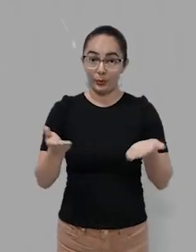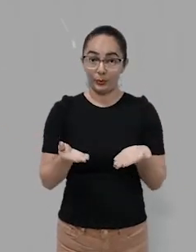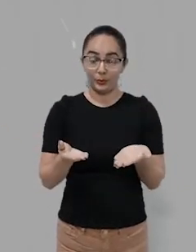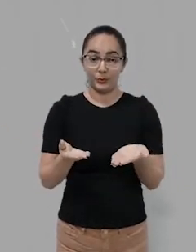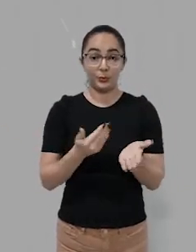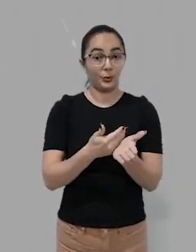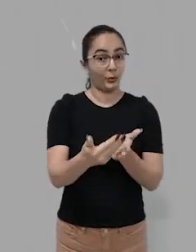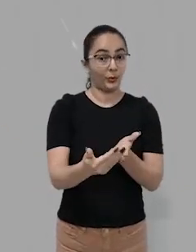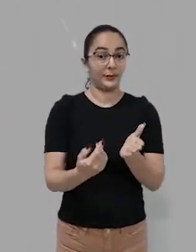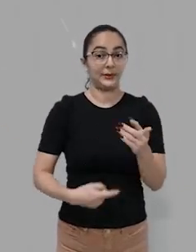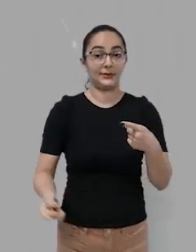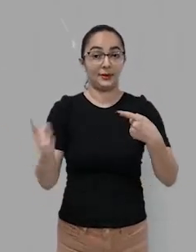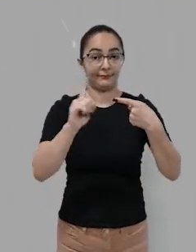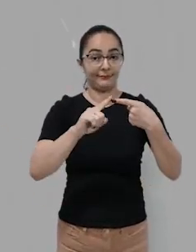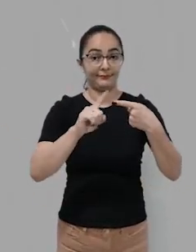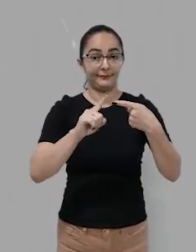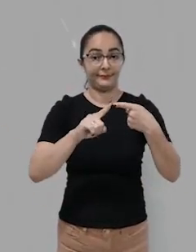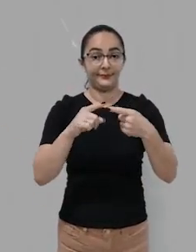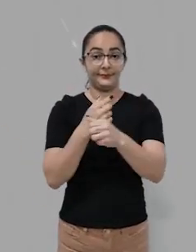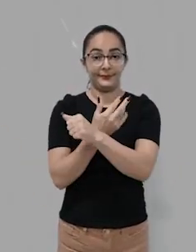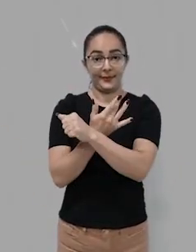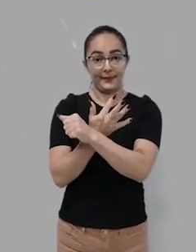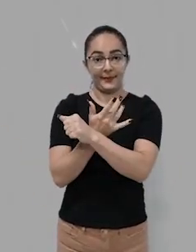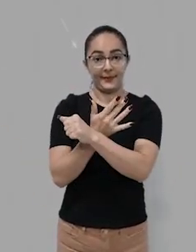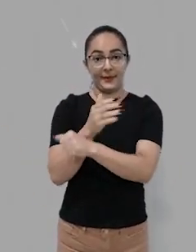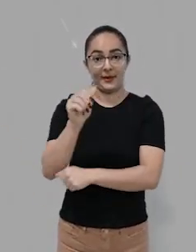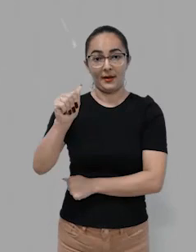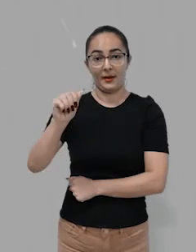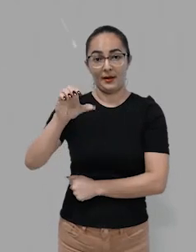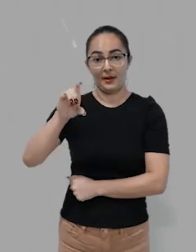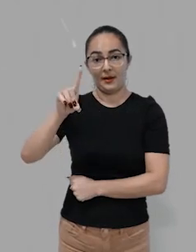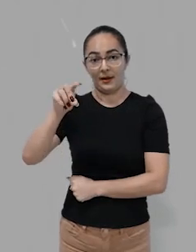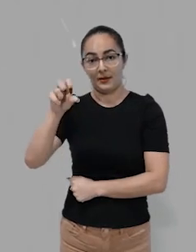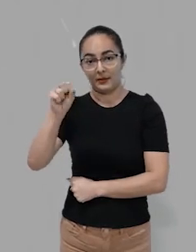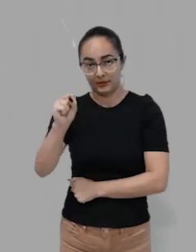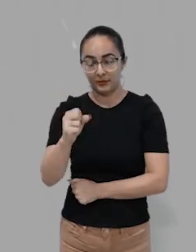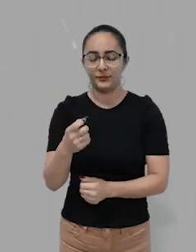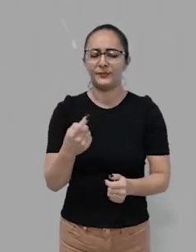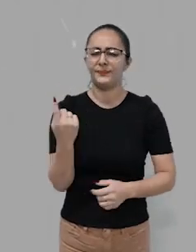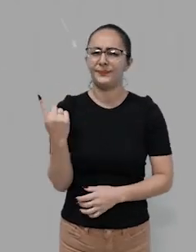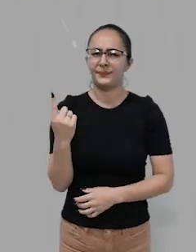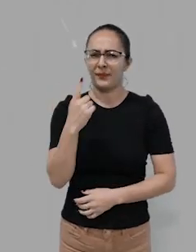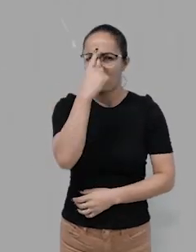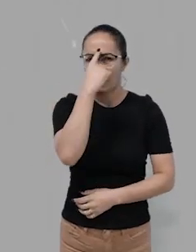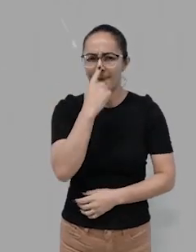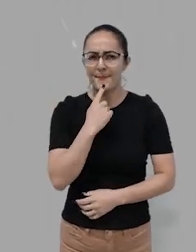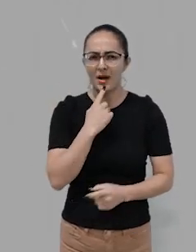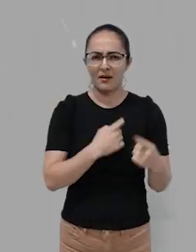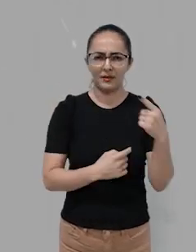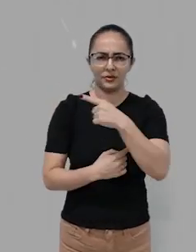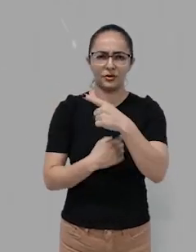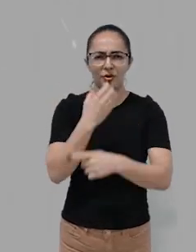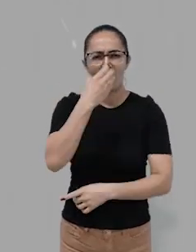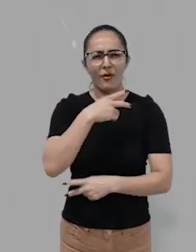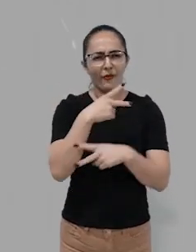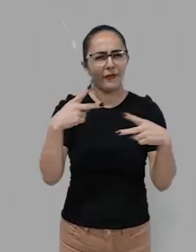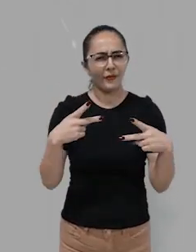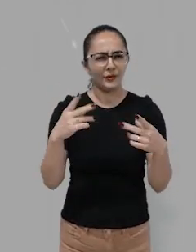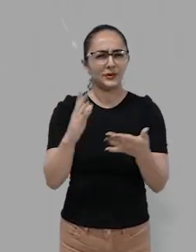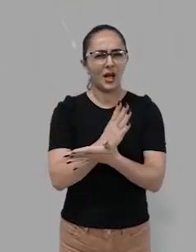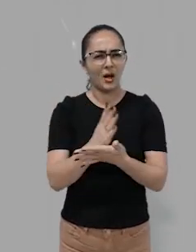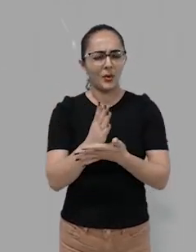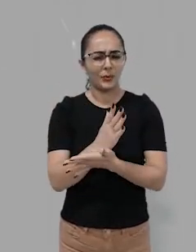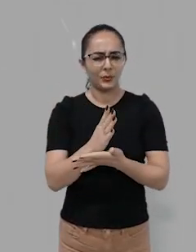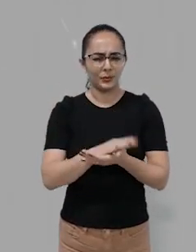vamos começar pelos ácidos. E aqui nós temos uma figura, né, de algumas frutas. São